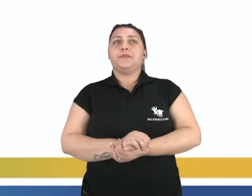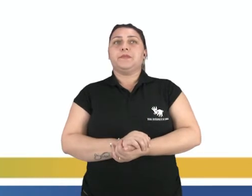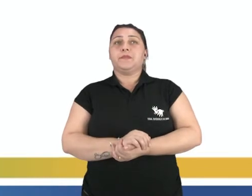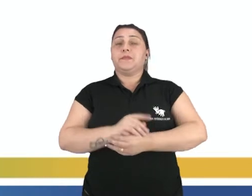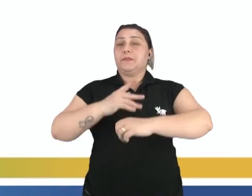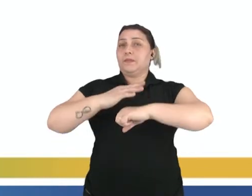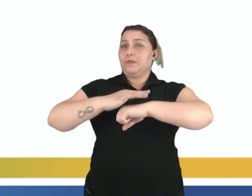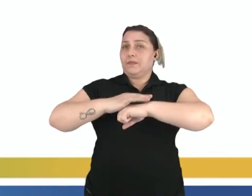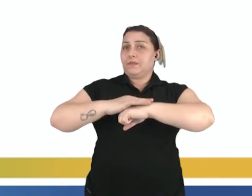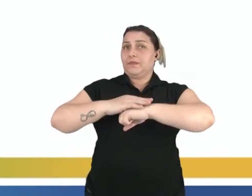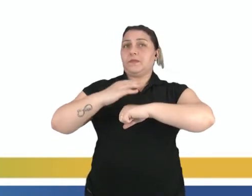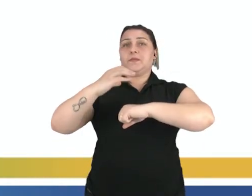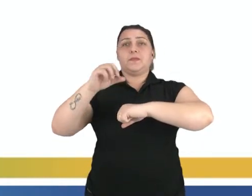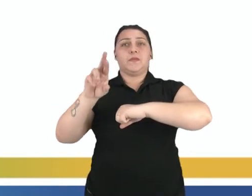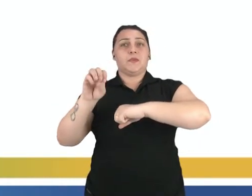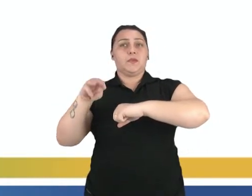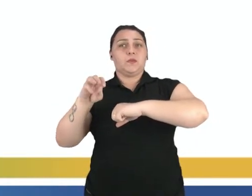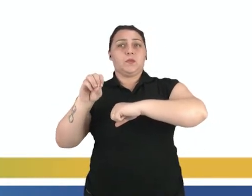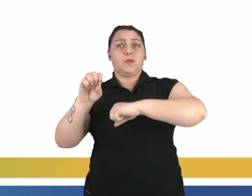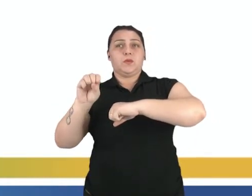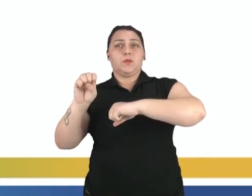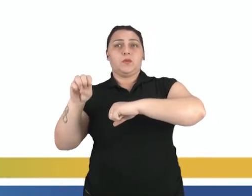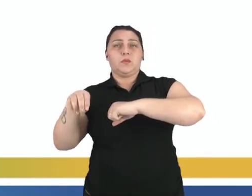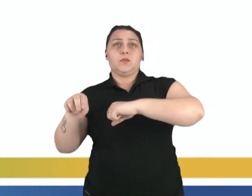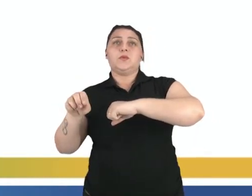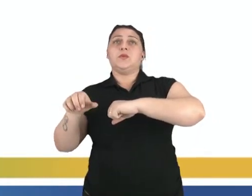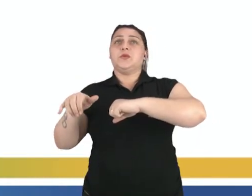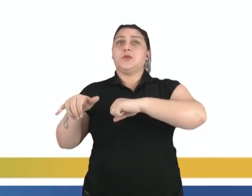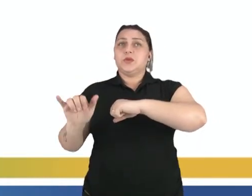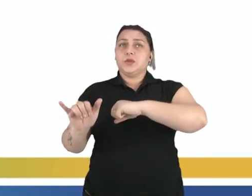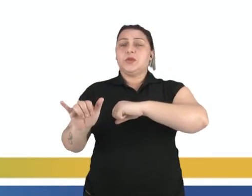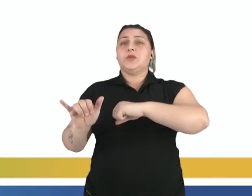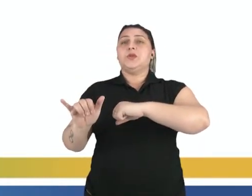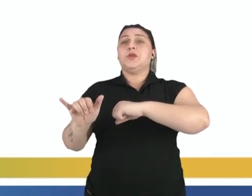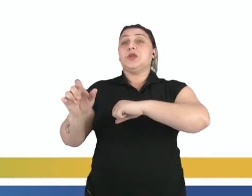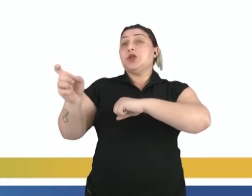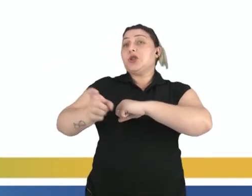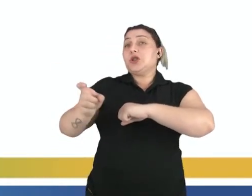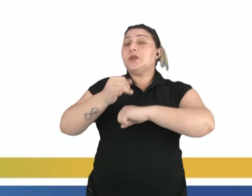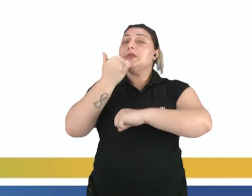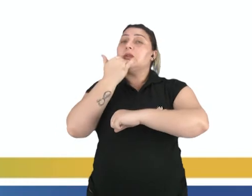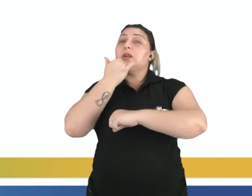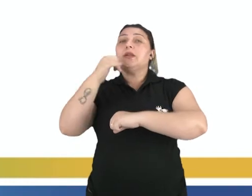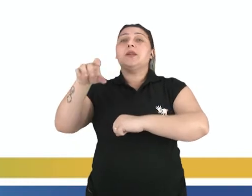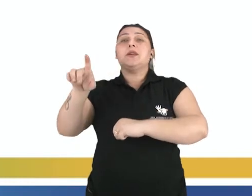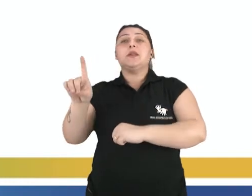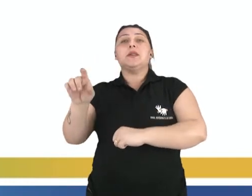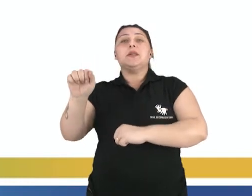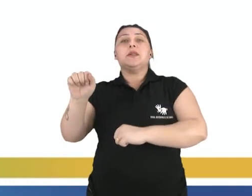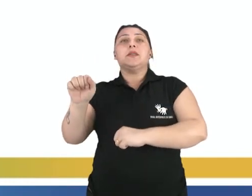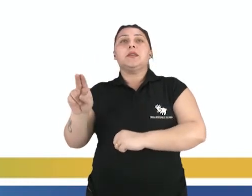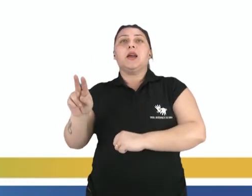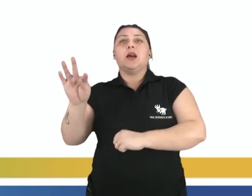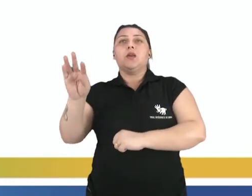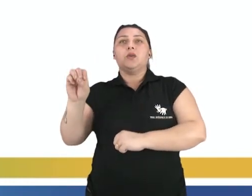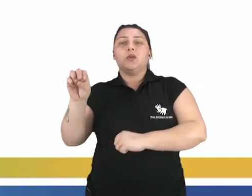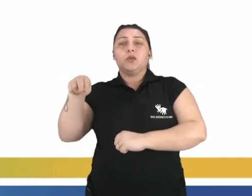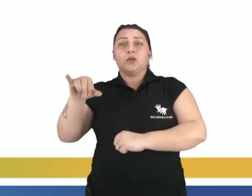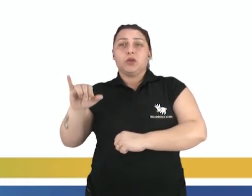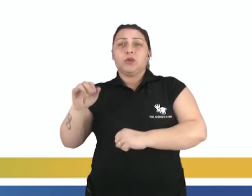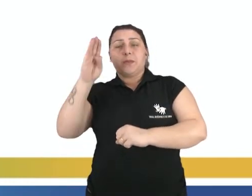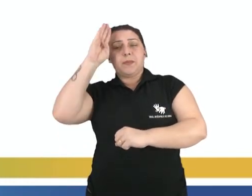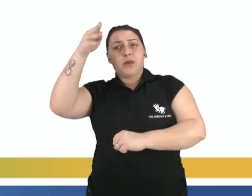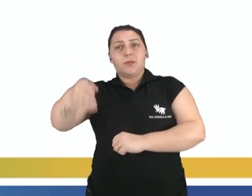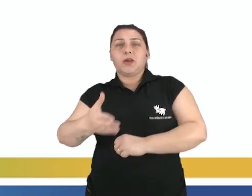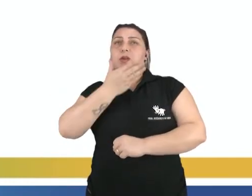doenças relacionadas ao cromossomo X, como, por exemplo, o daltonismo. Esse tipo de anomalia ela ocorre principalmente em homens, né,